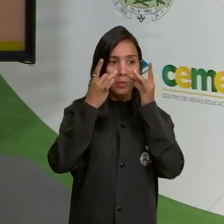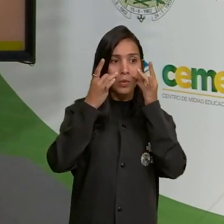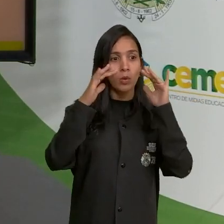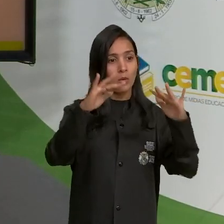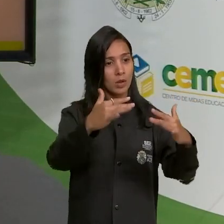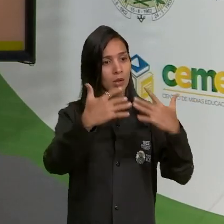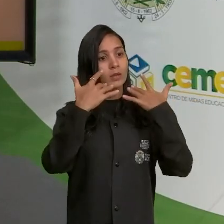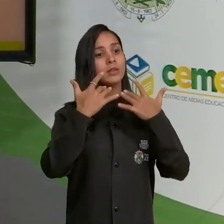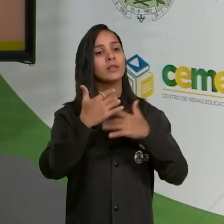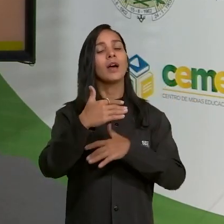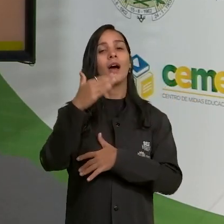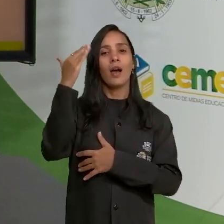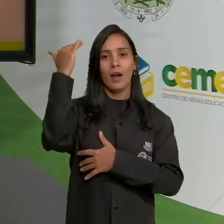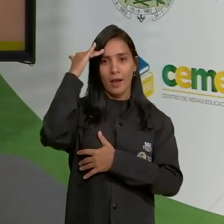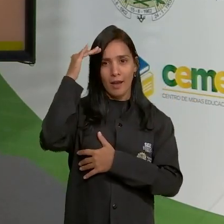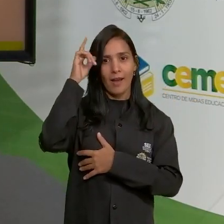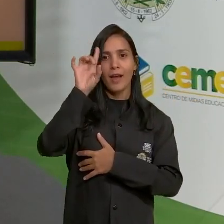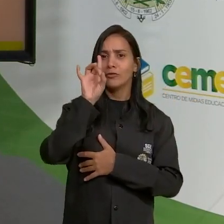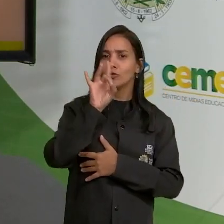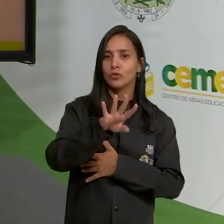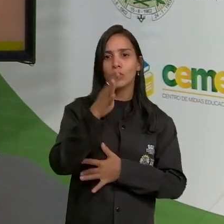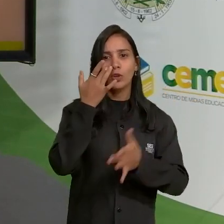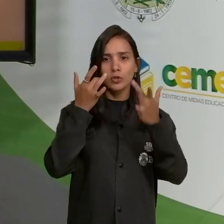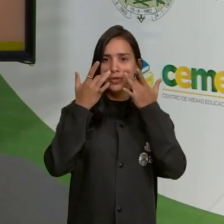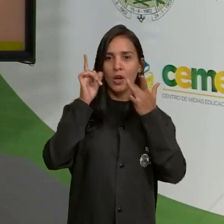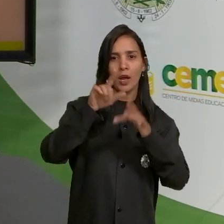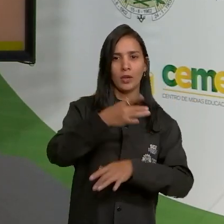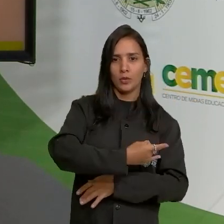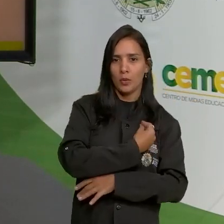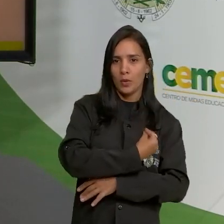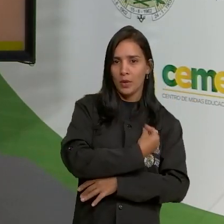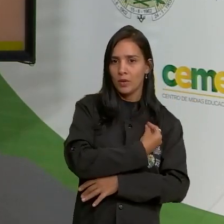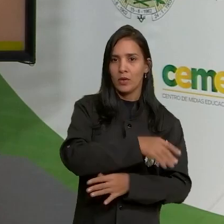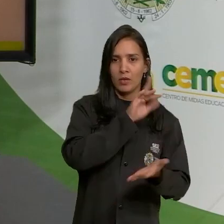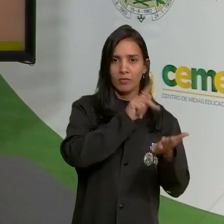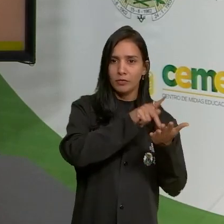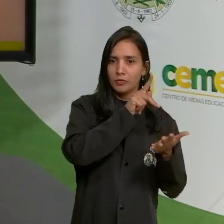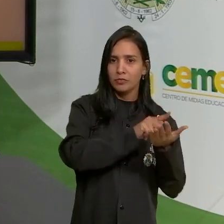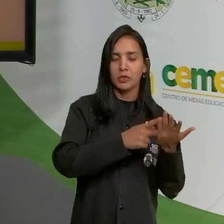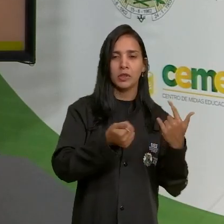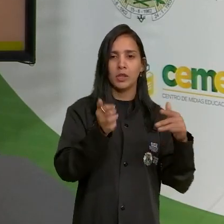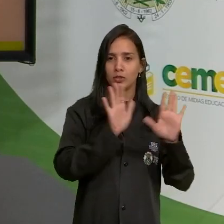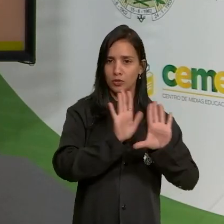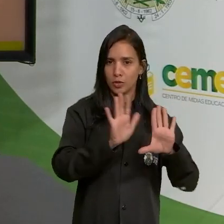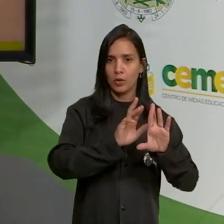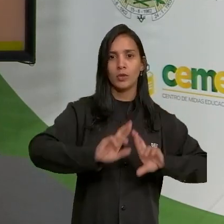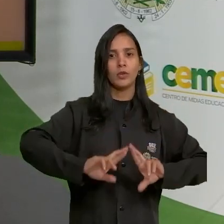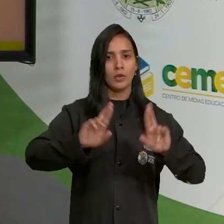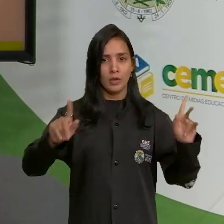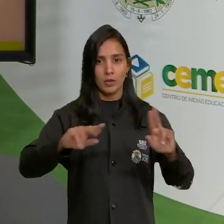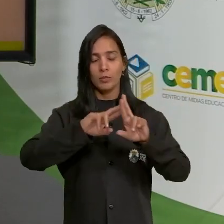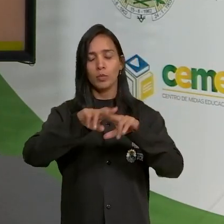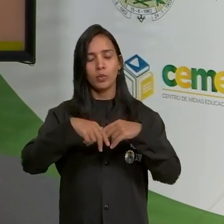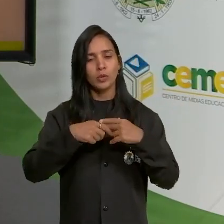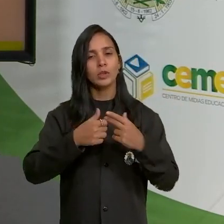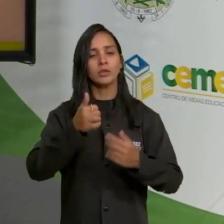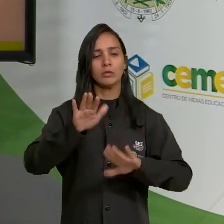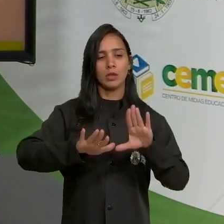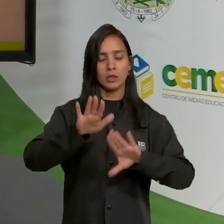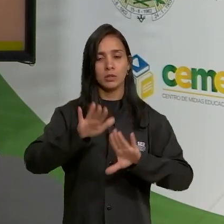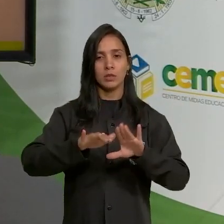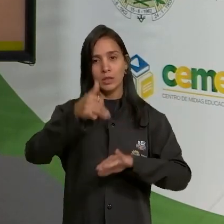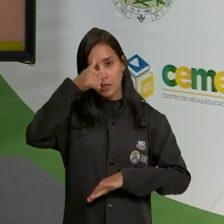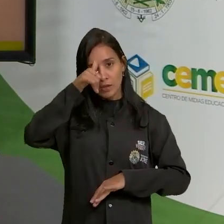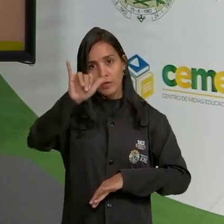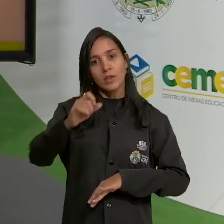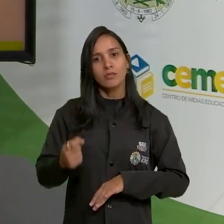é a realidade. Então, trazendo essa ruptura, ele traz também uma reflexão e um estranhamento com o que está acontecendo na cena.